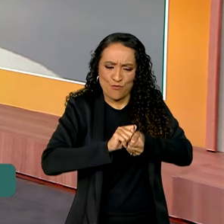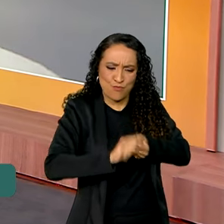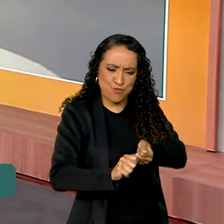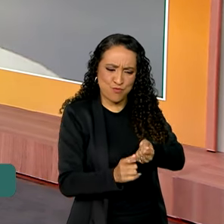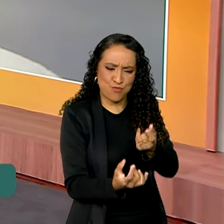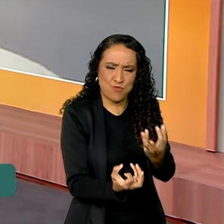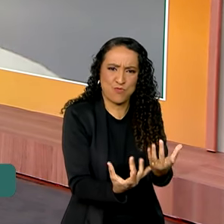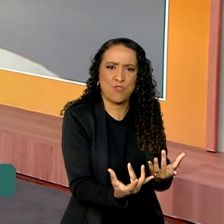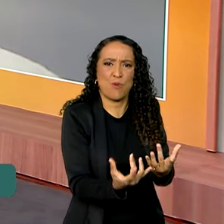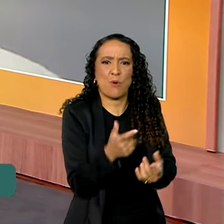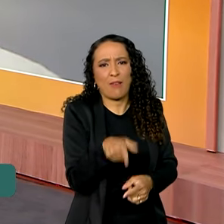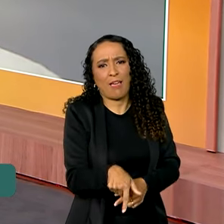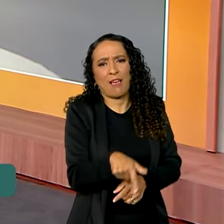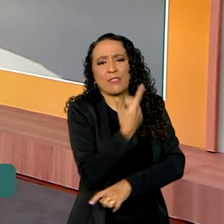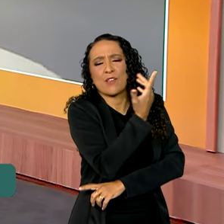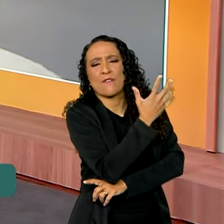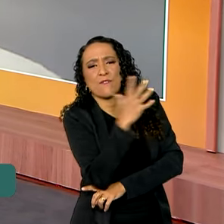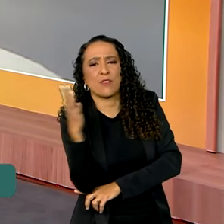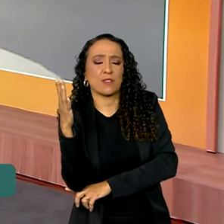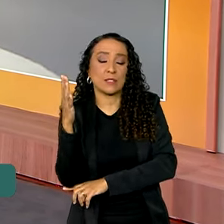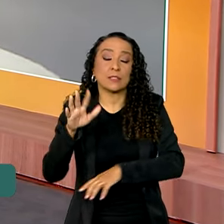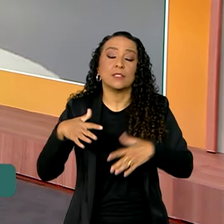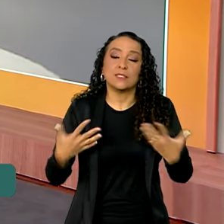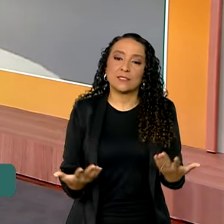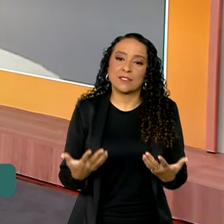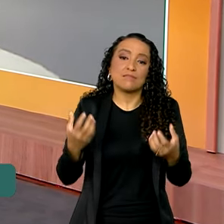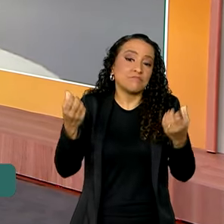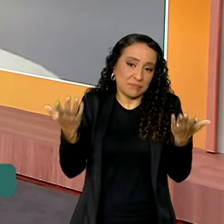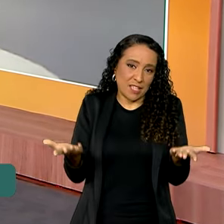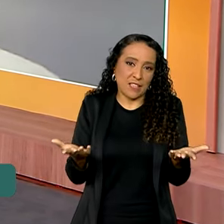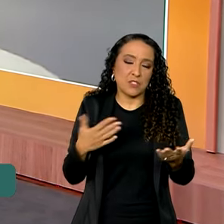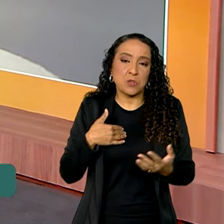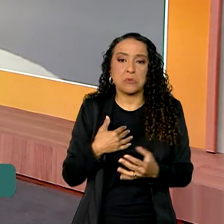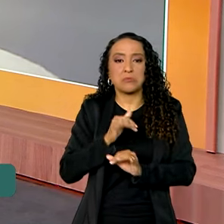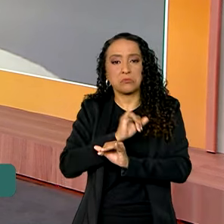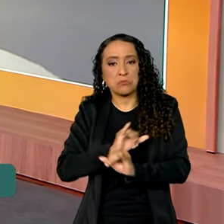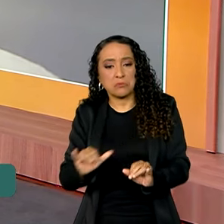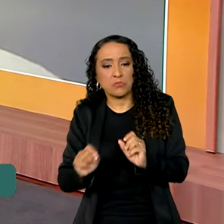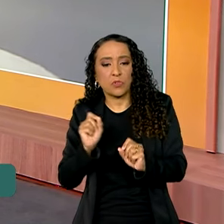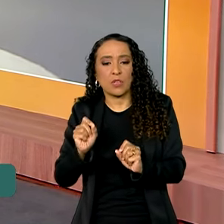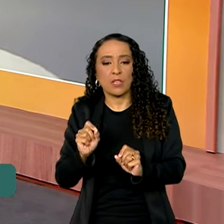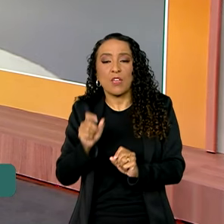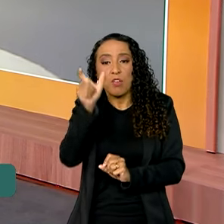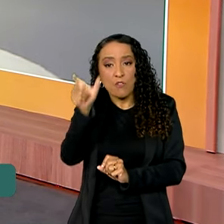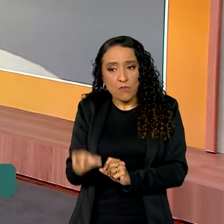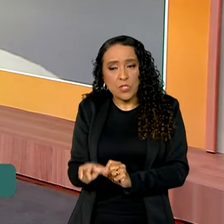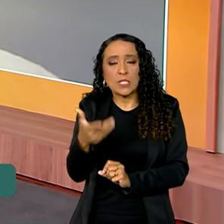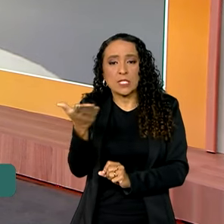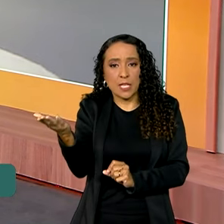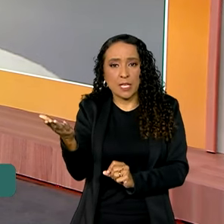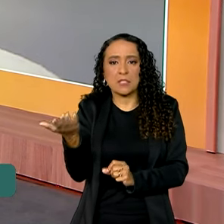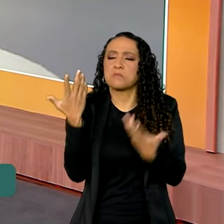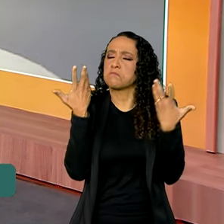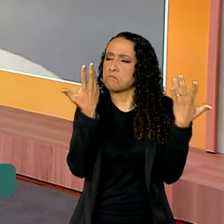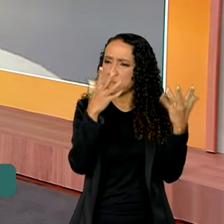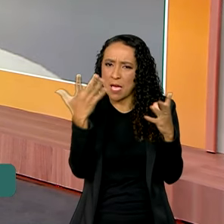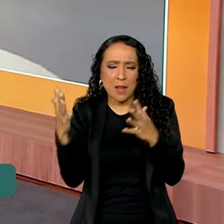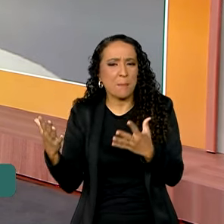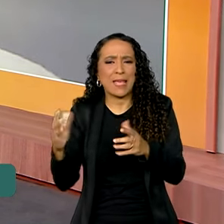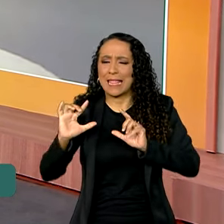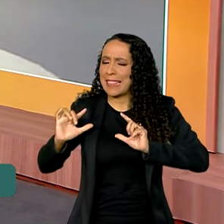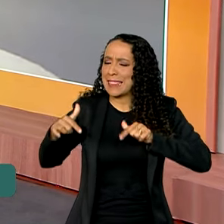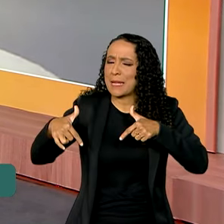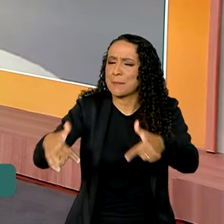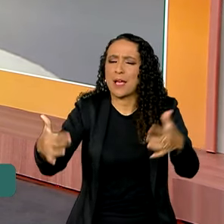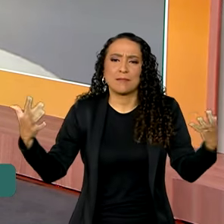fogo nas florestas. Bom, é isso. O que eu tenho a dizer é que vocês estão de parabéns, um